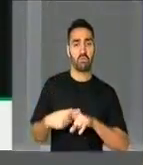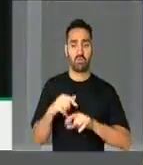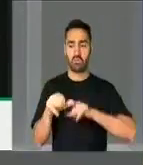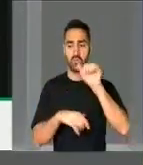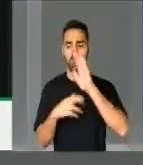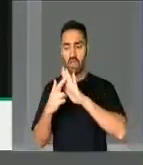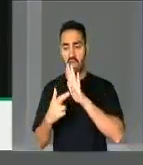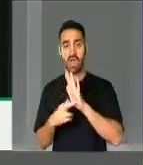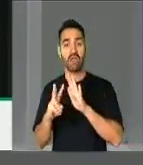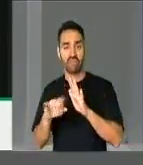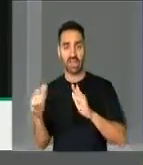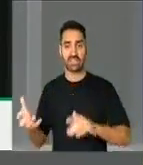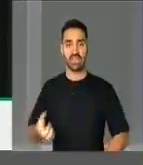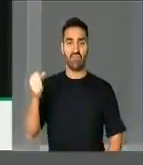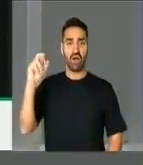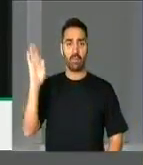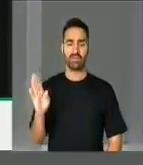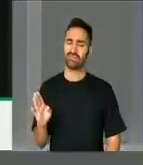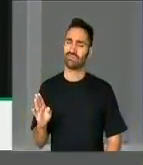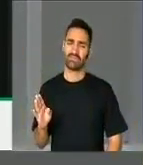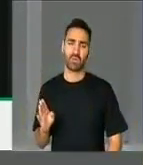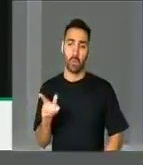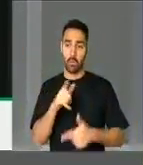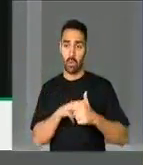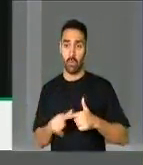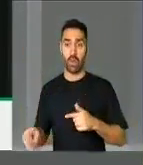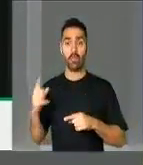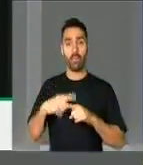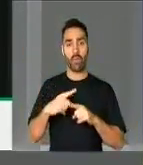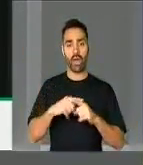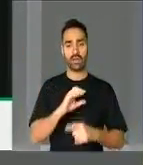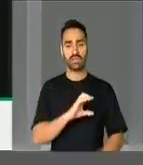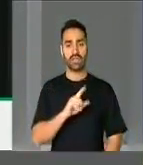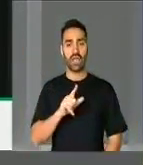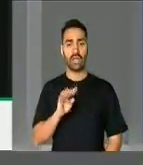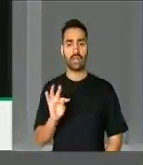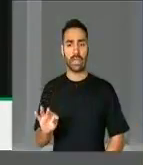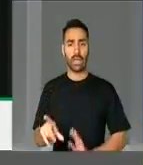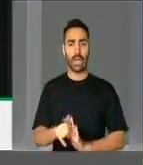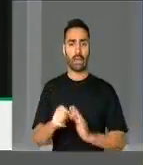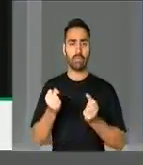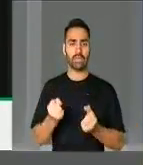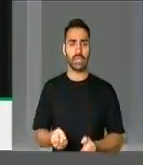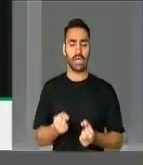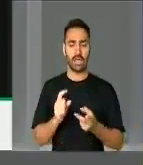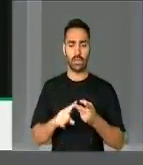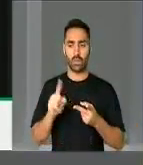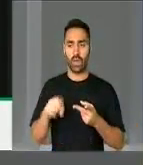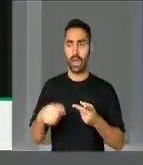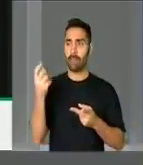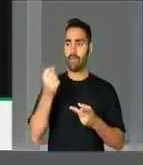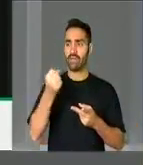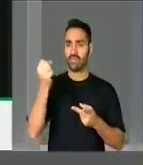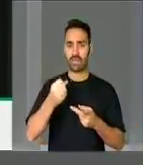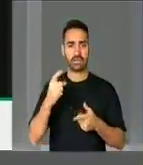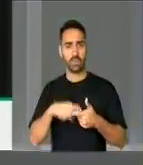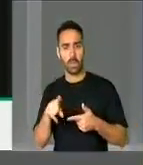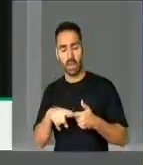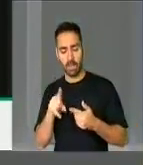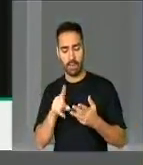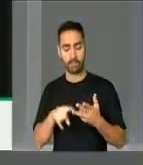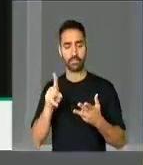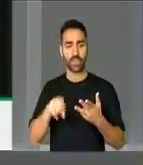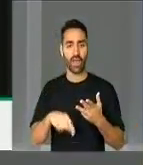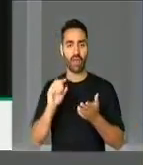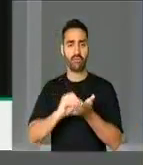reformas vão livrar o país, que o problema do país é a CLT, o problema do país é a Previdência, o problema do país é a